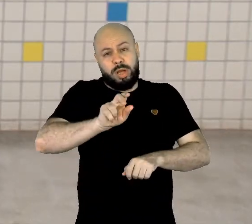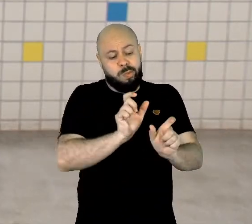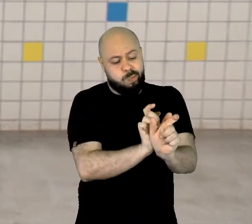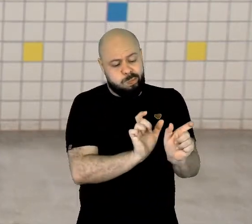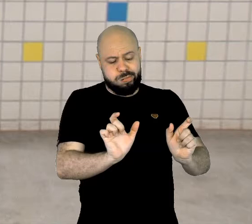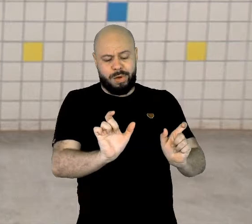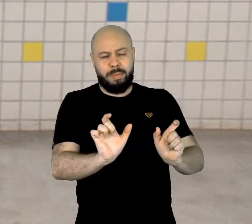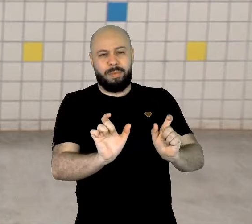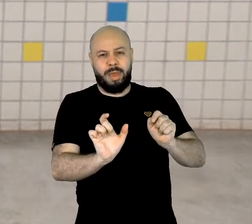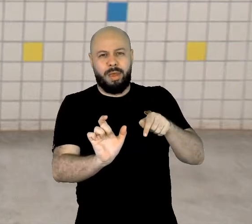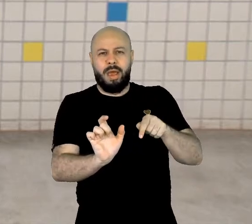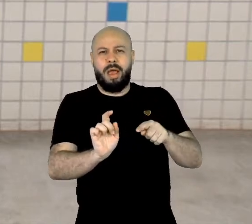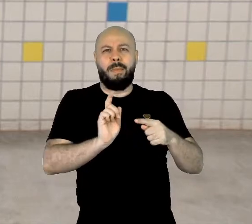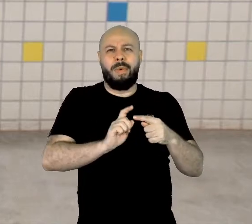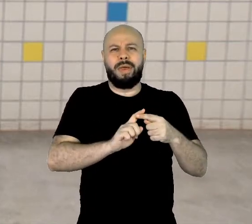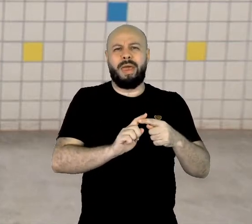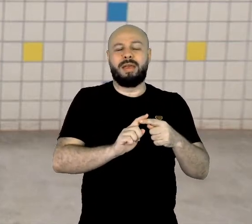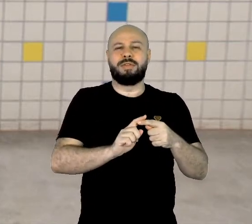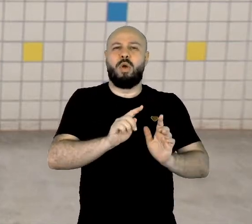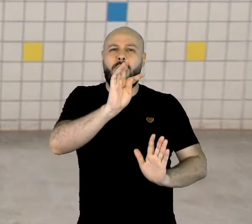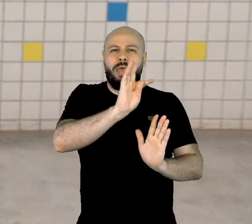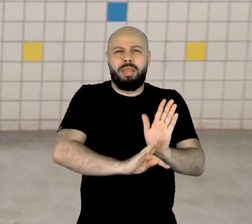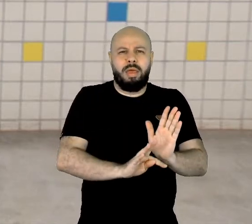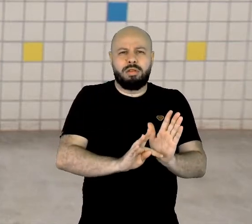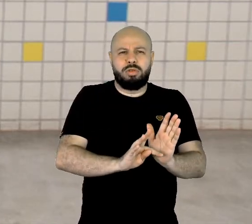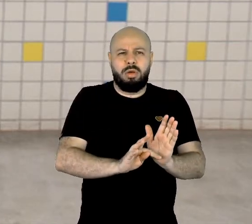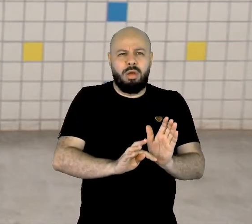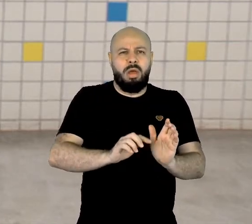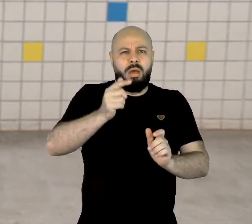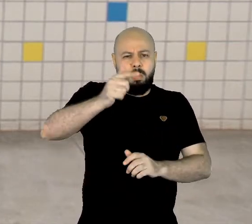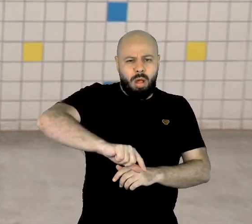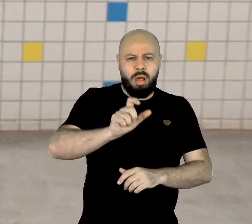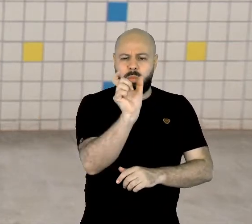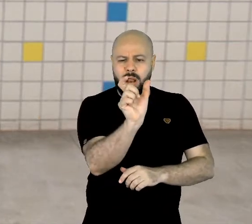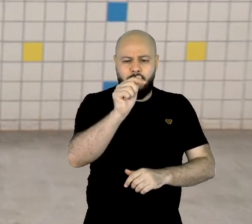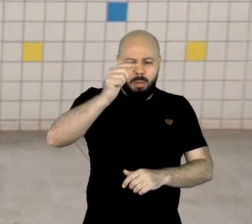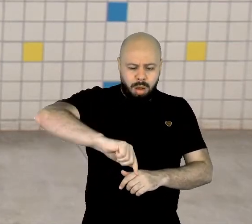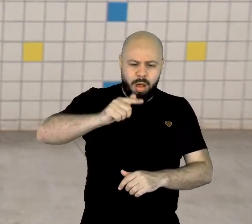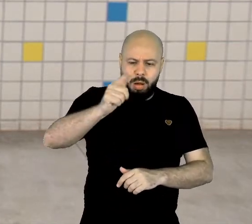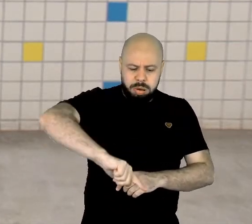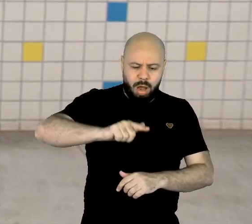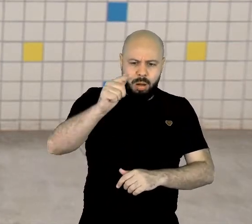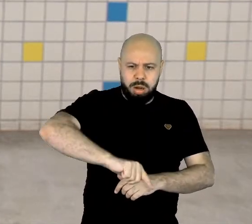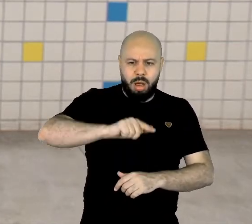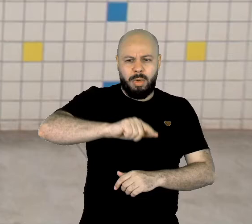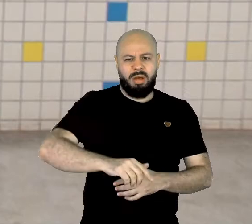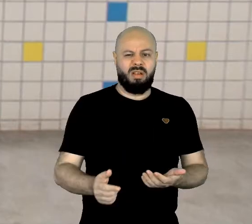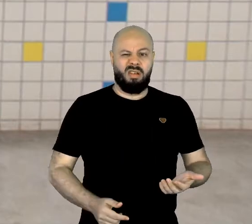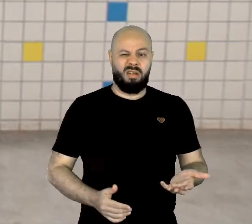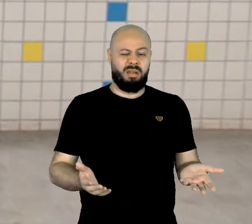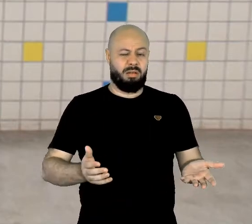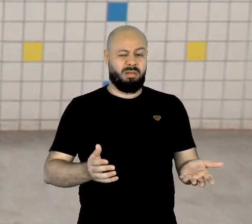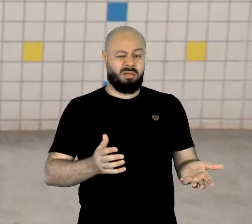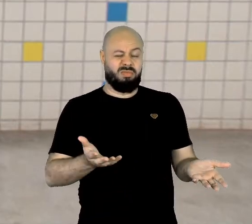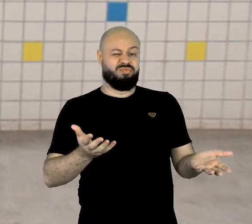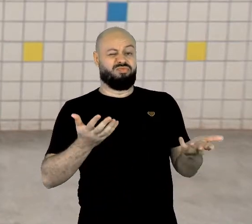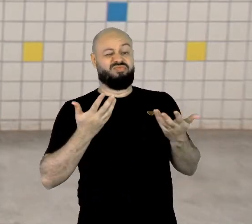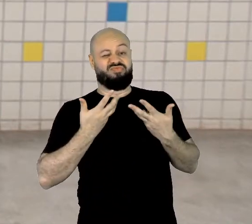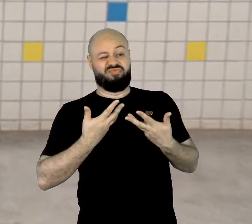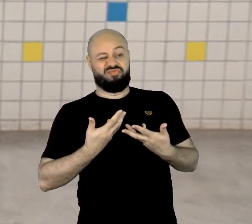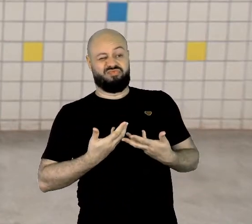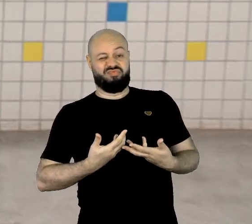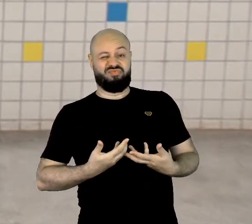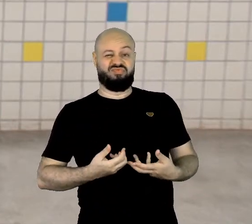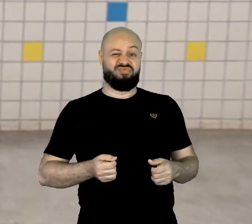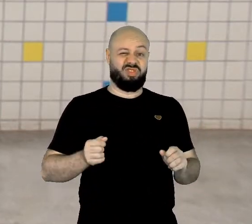daquela palavra para que o meu texto não fique tão repetitivo, não é verdade? Tão cansativo e até com